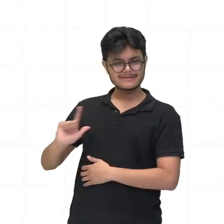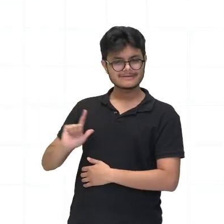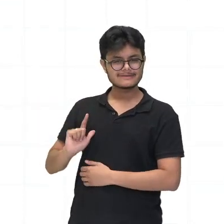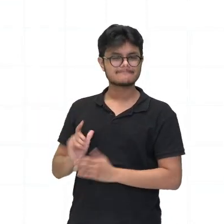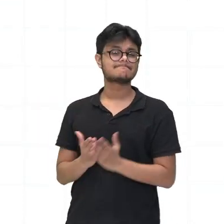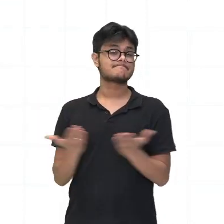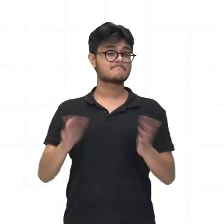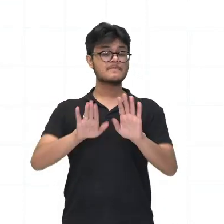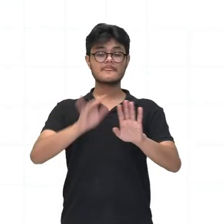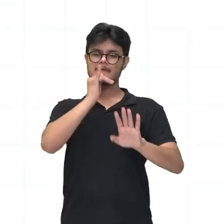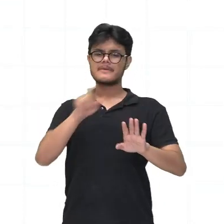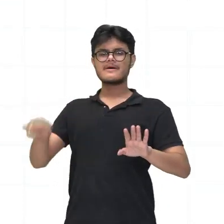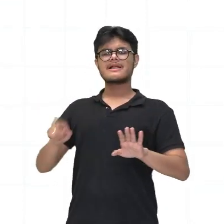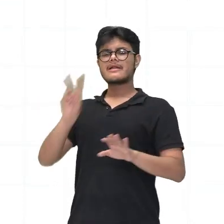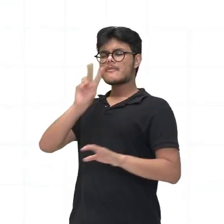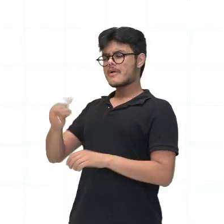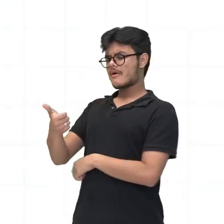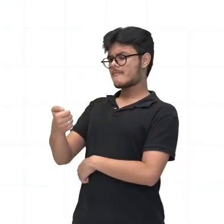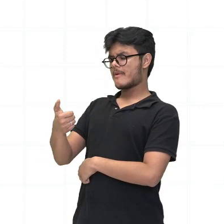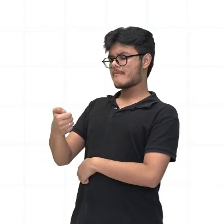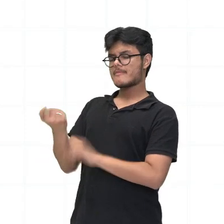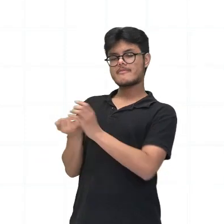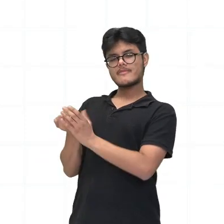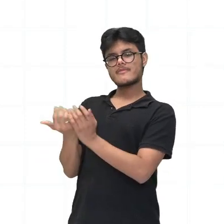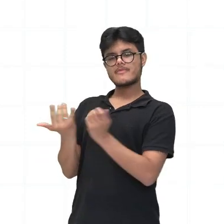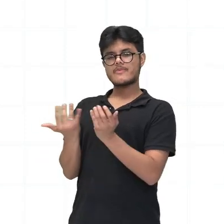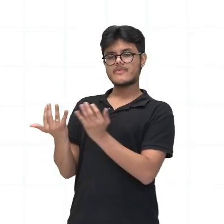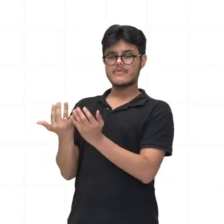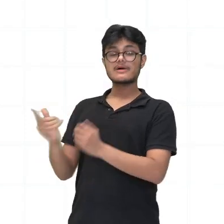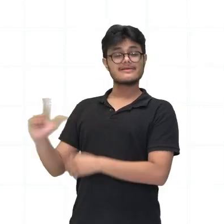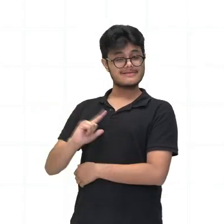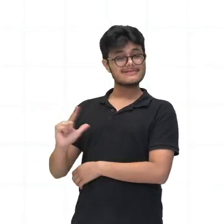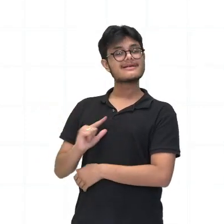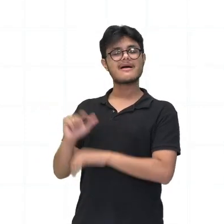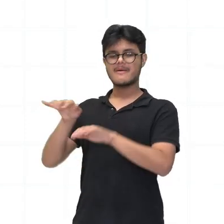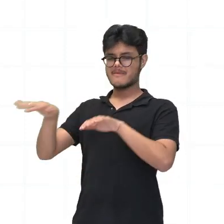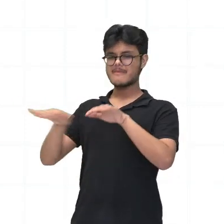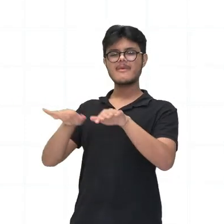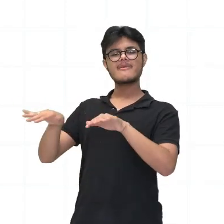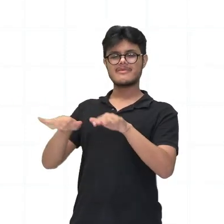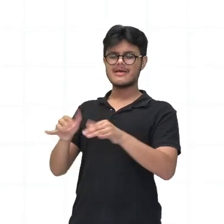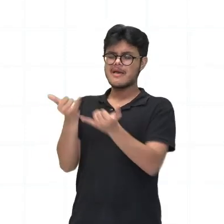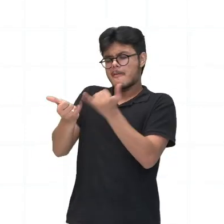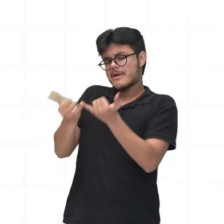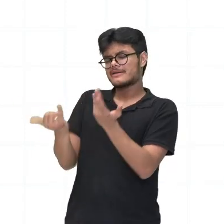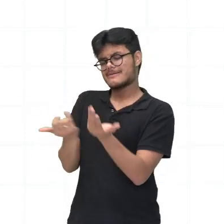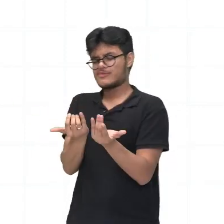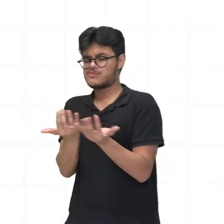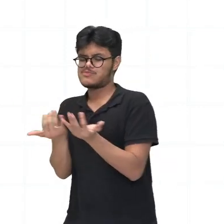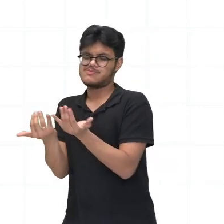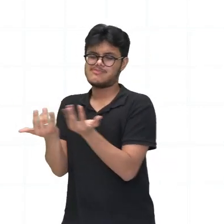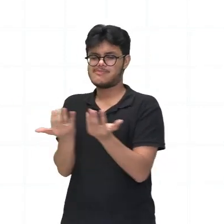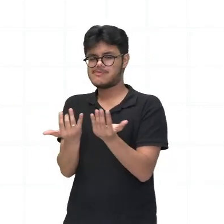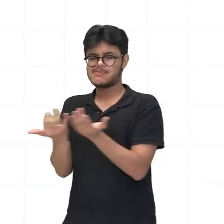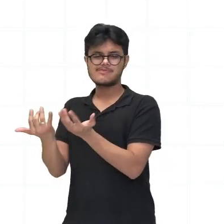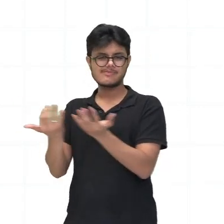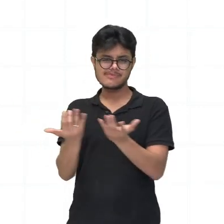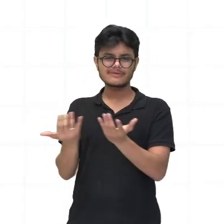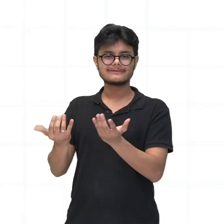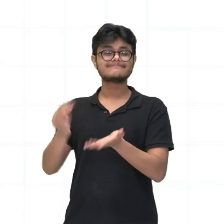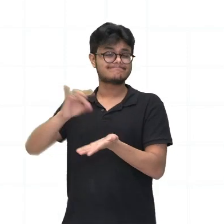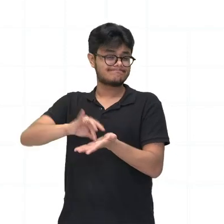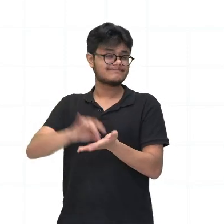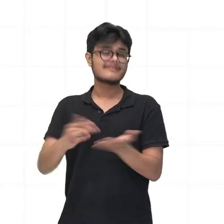olhar para o isqueiro aceso, aquela chama, aquele fogo está ali com algum tipo de movimento, como se estivesse